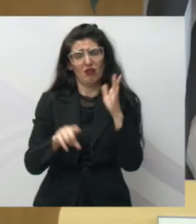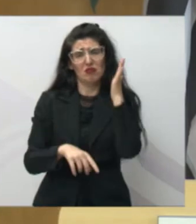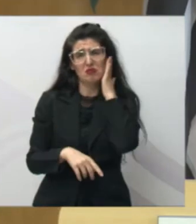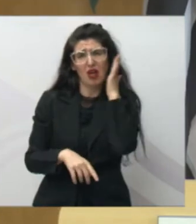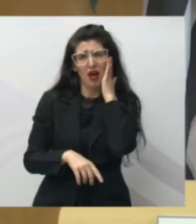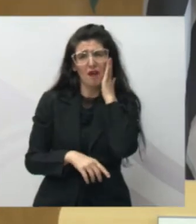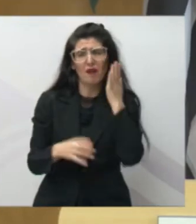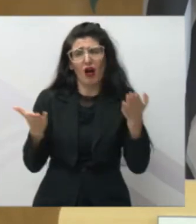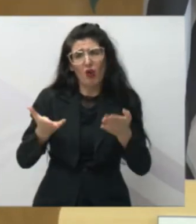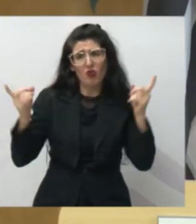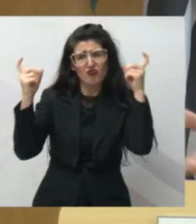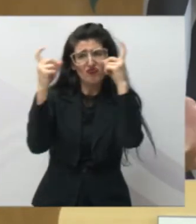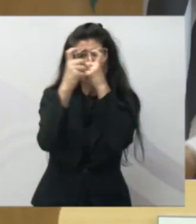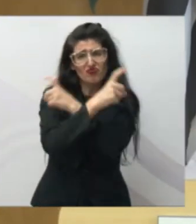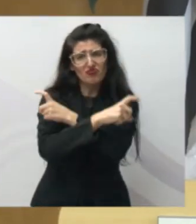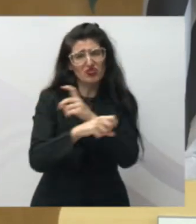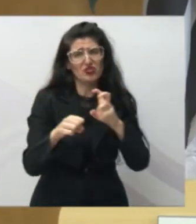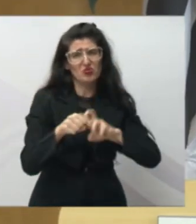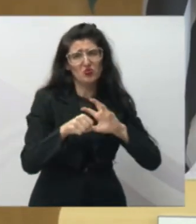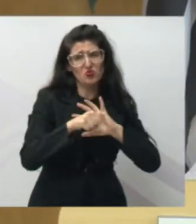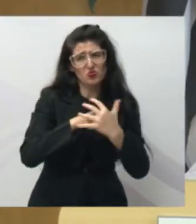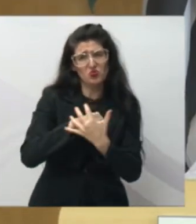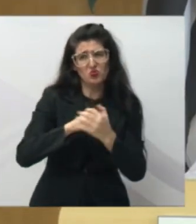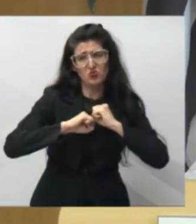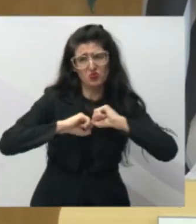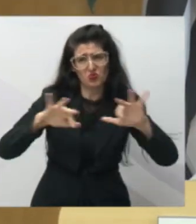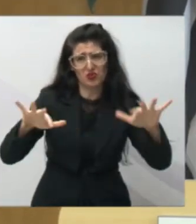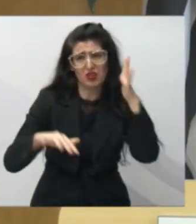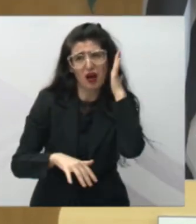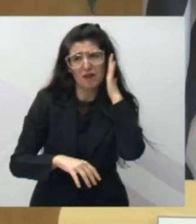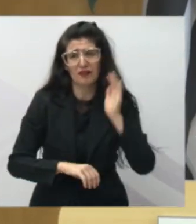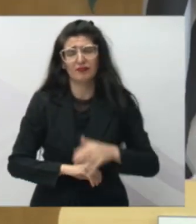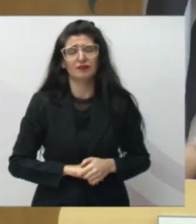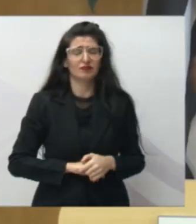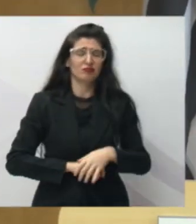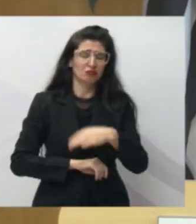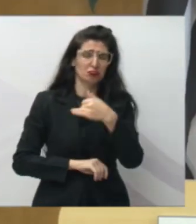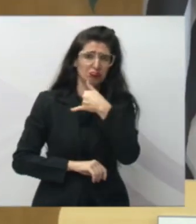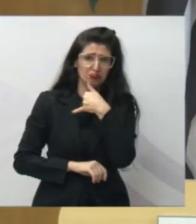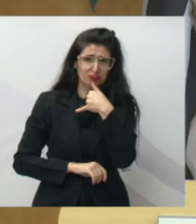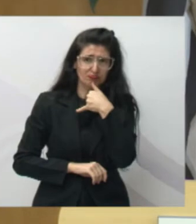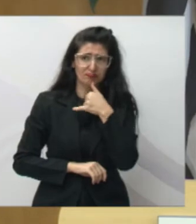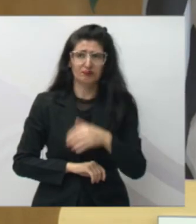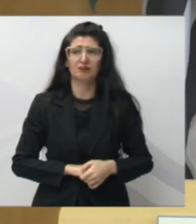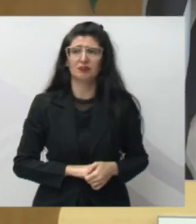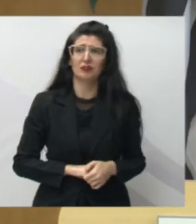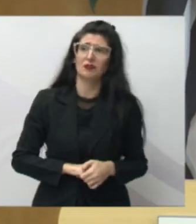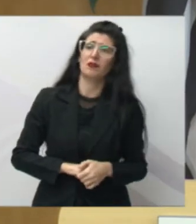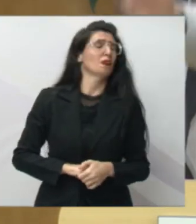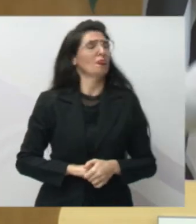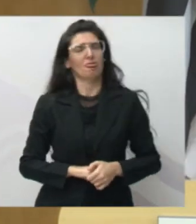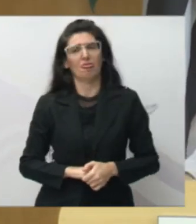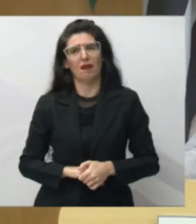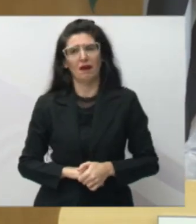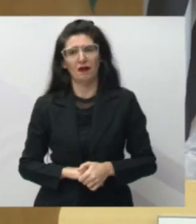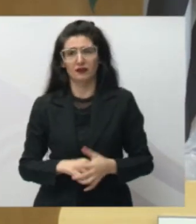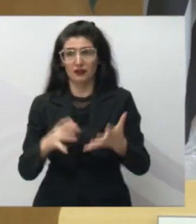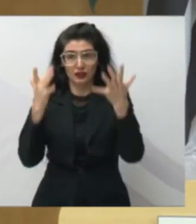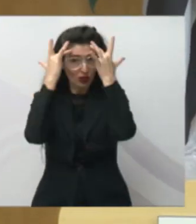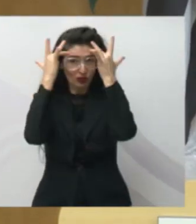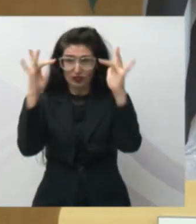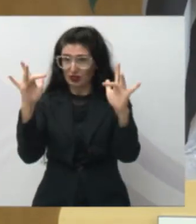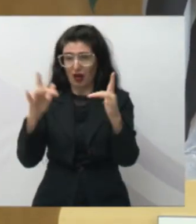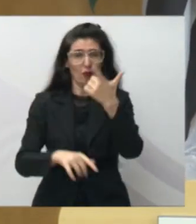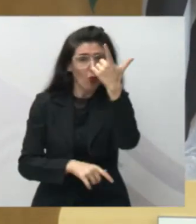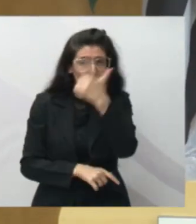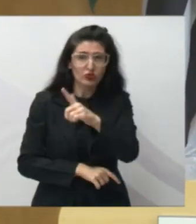passando, e é triste, gente, é triste, não é fácil não. É claro que se a gente não sabe se vai estar aqui não o